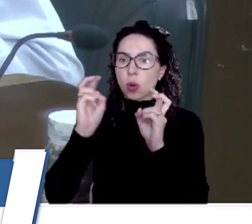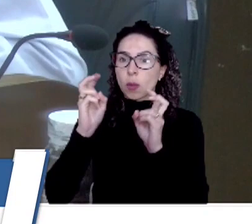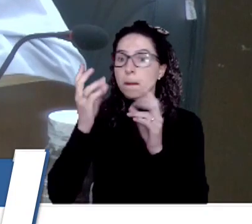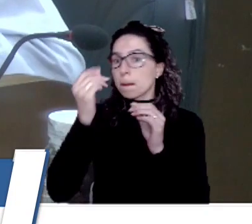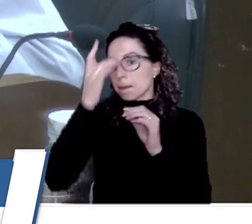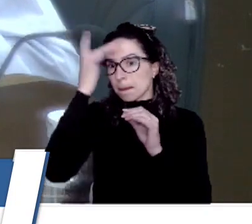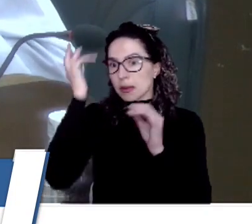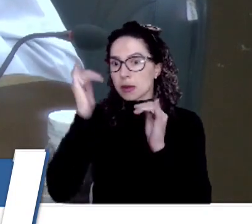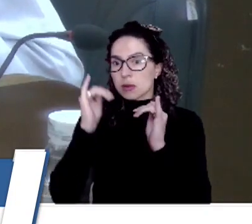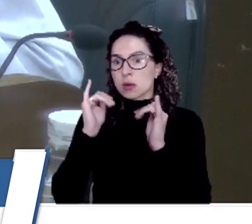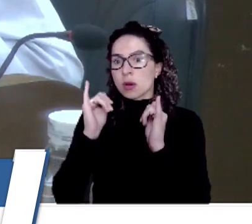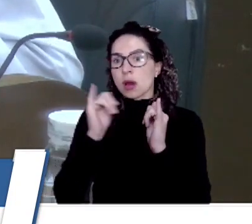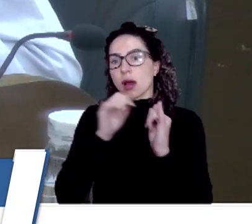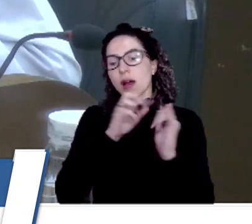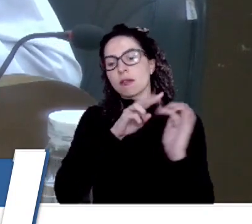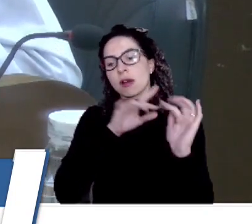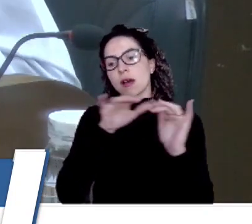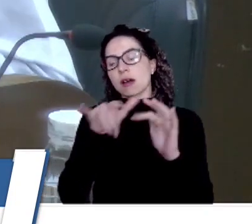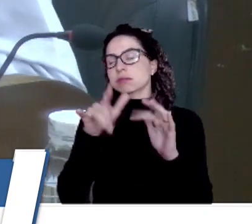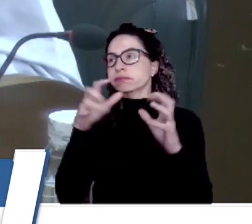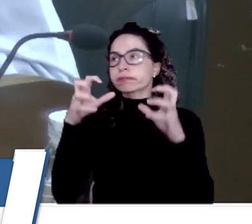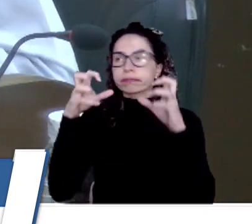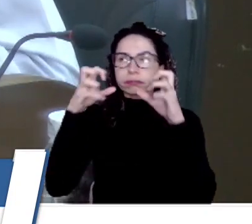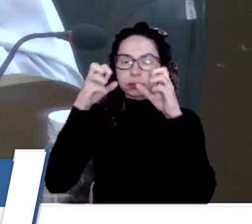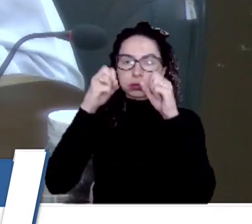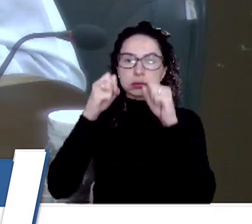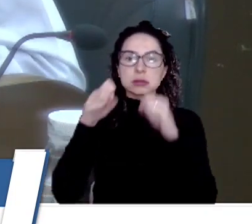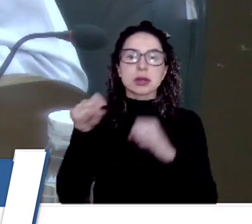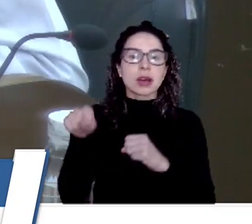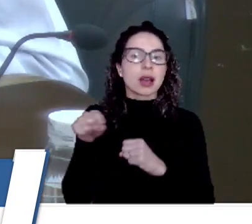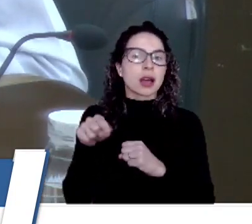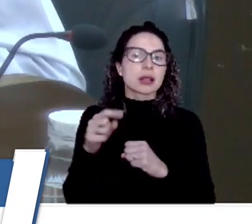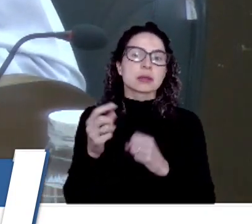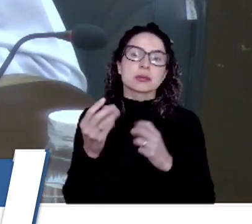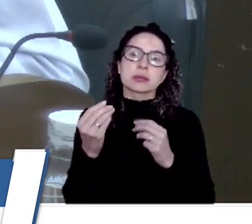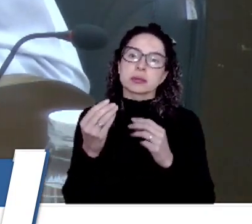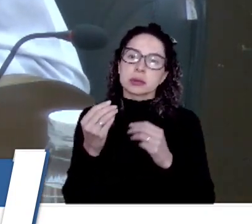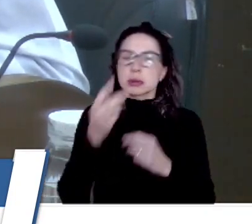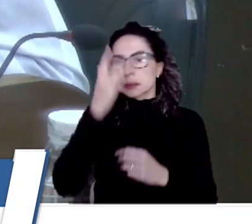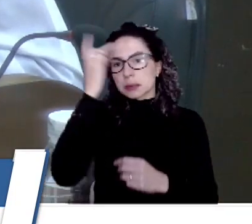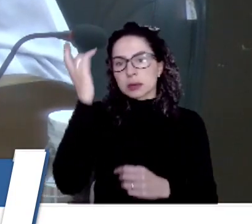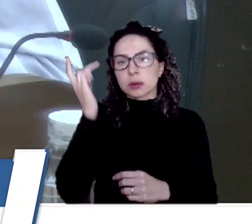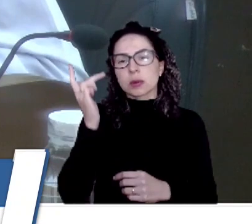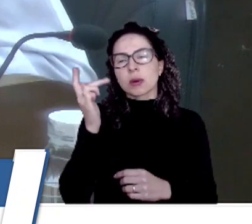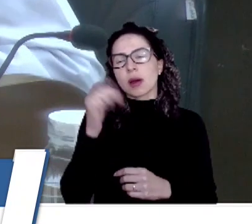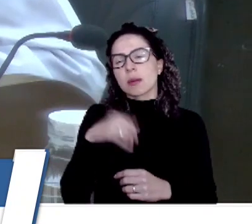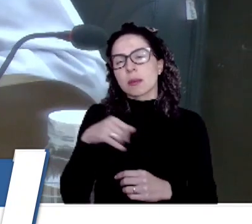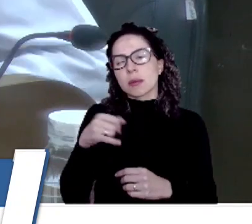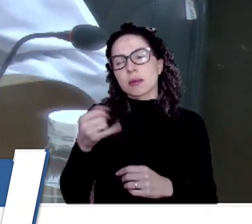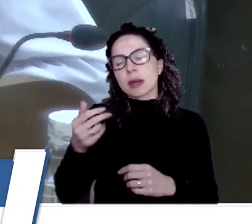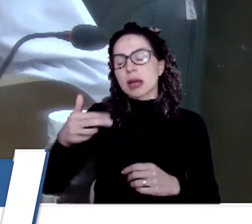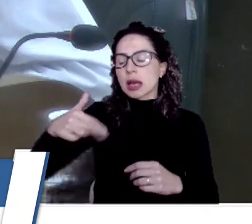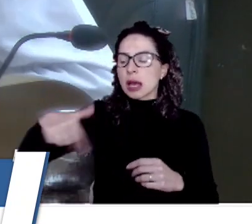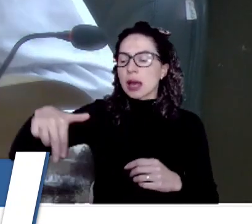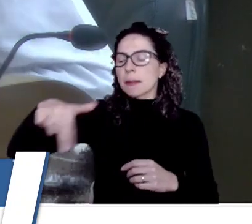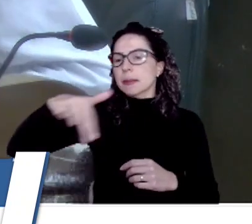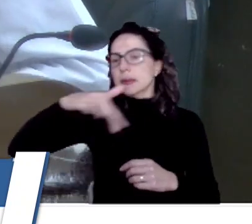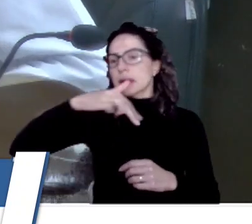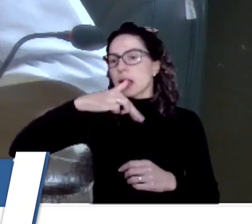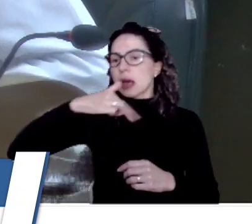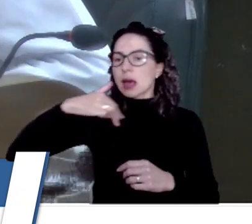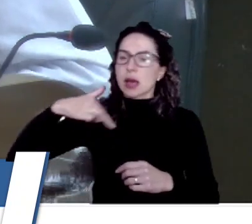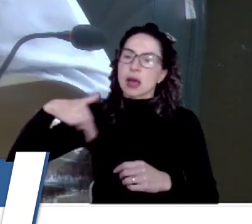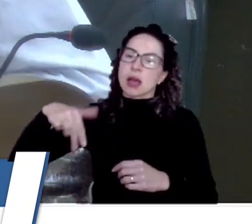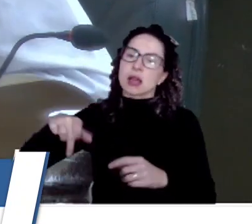gente, totalmente escuro. E ali é um lugar que o pessoal usa muito para fazer a caminhada. E hoje a gente tem